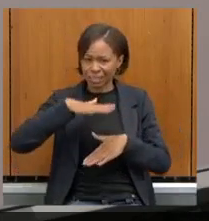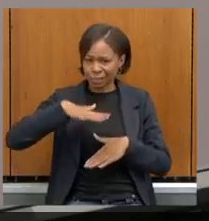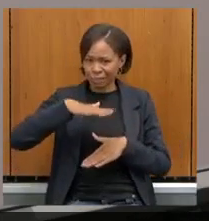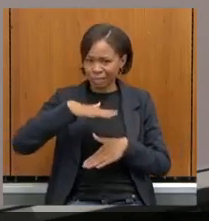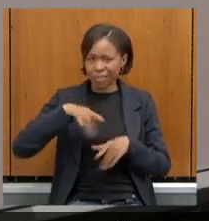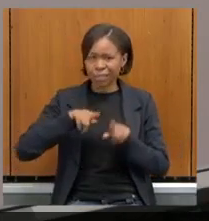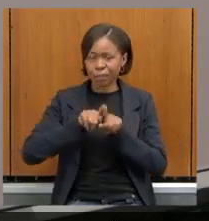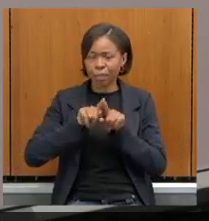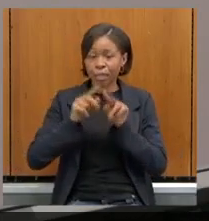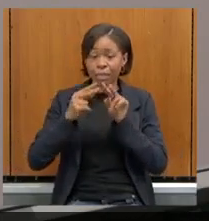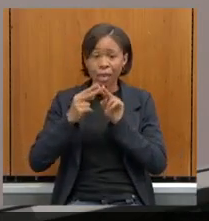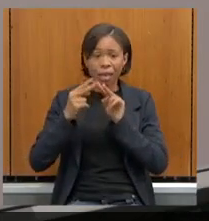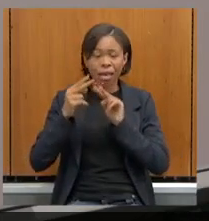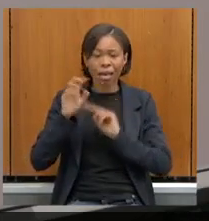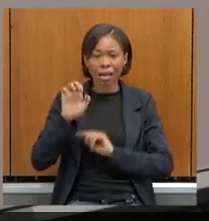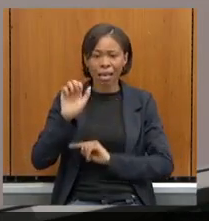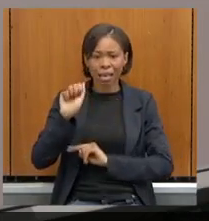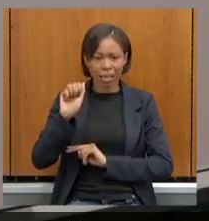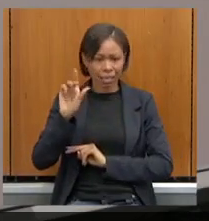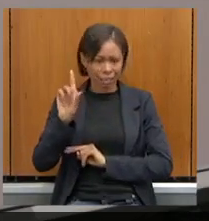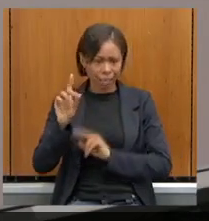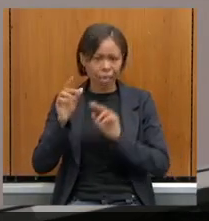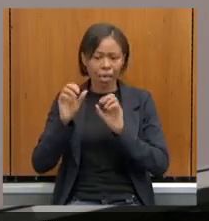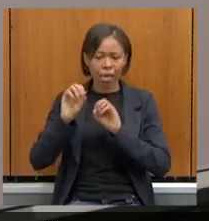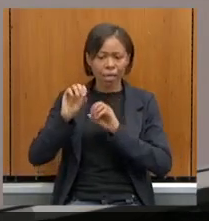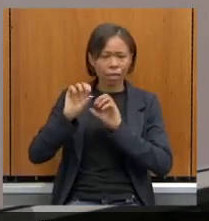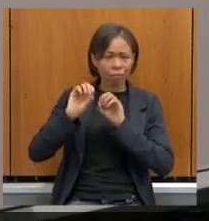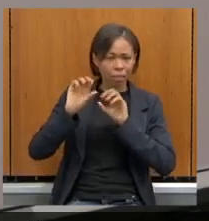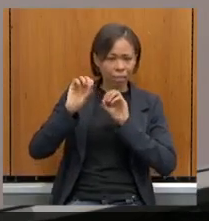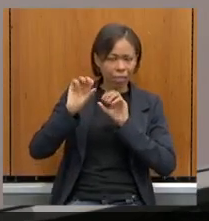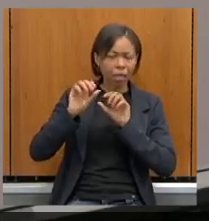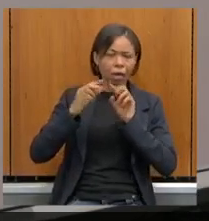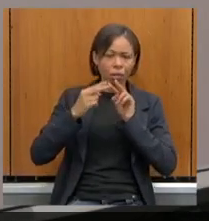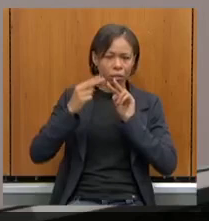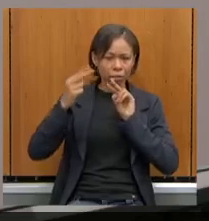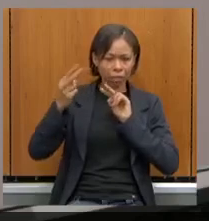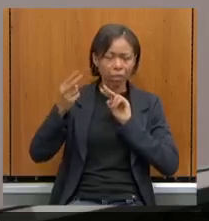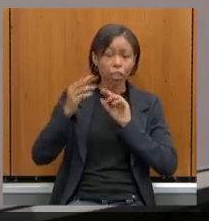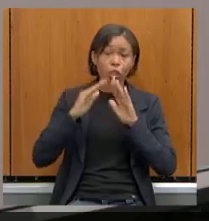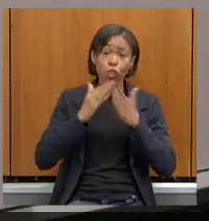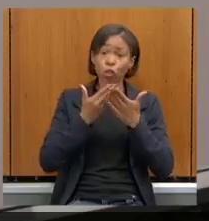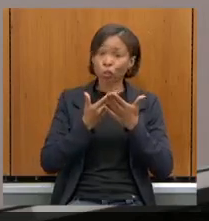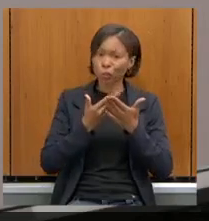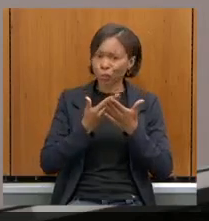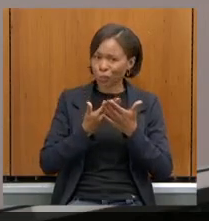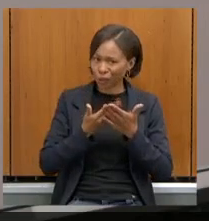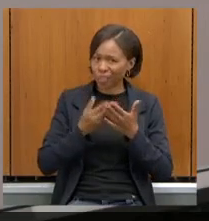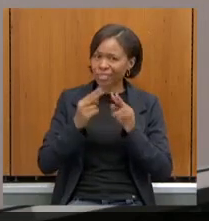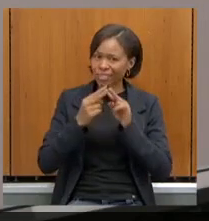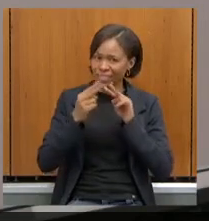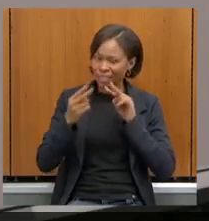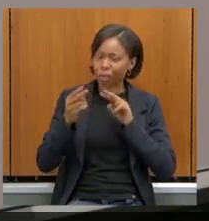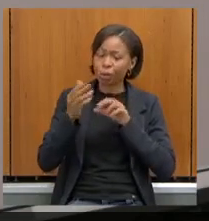webinários e uma escola virtual para capacitar nesse momento o setor de turismo. E o marketing?